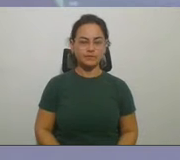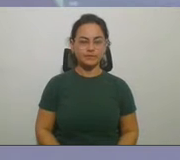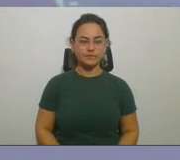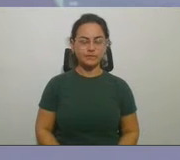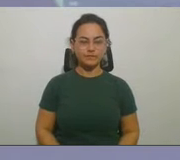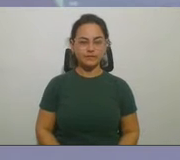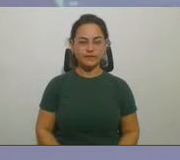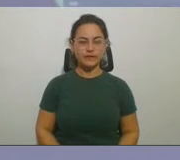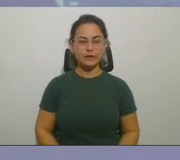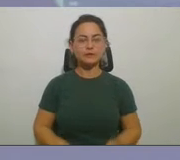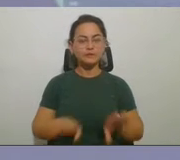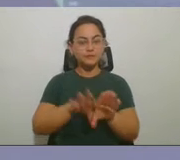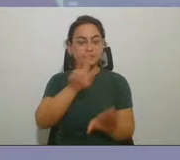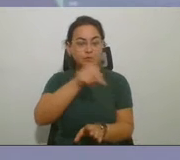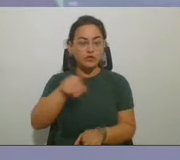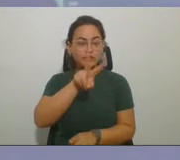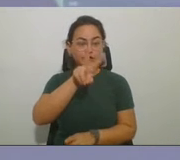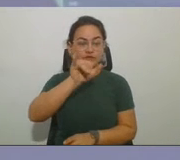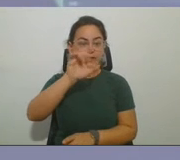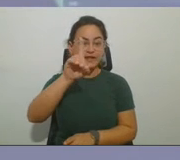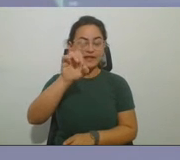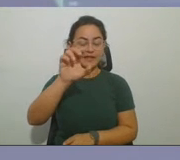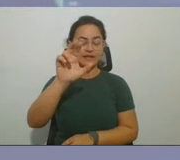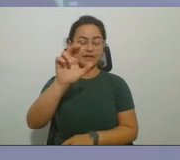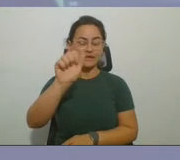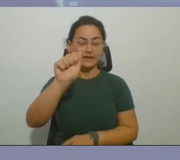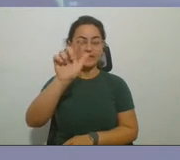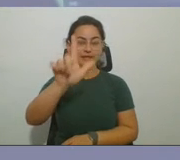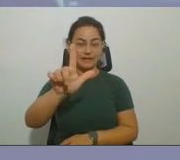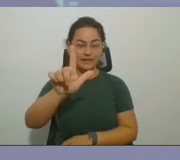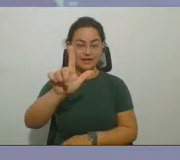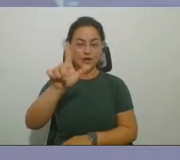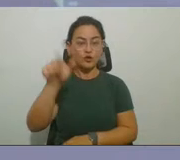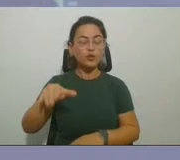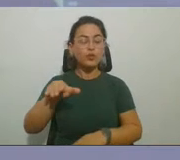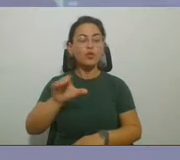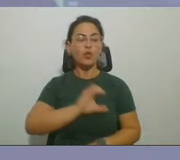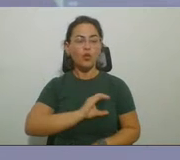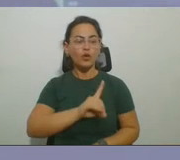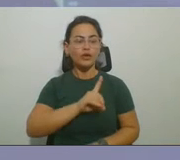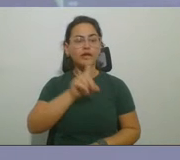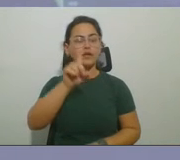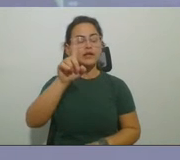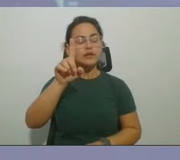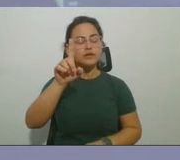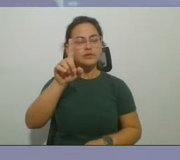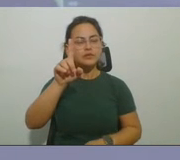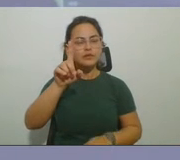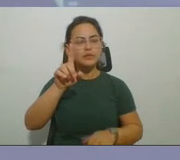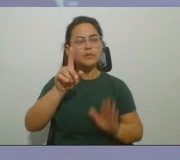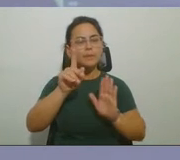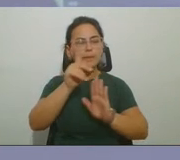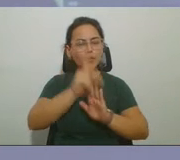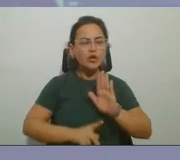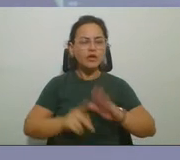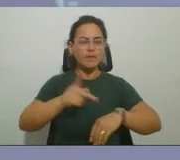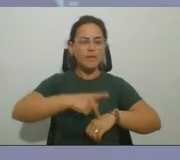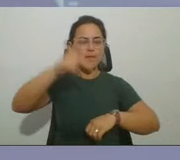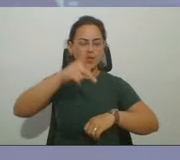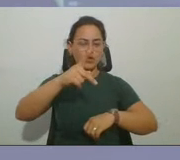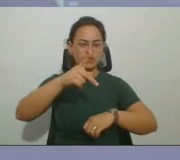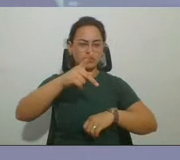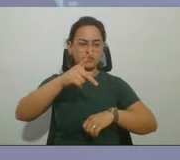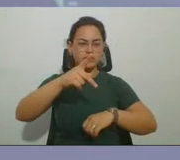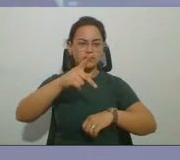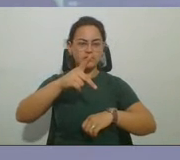Ao professor Vidal Cir Ortigara, coordenador do programa de pós-graduação em educação,